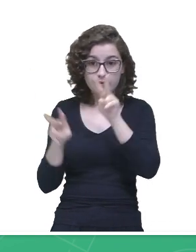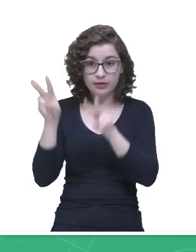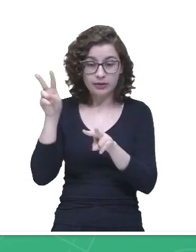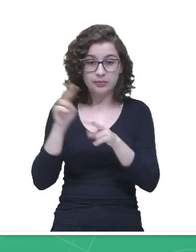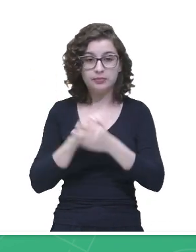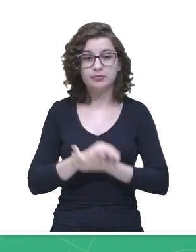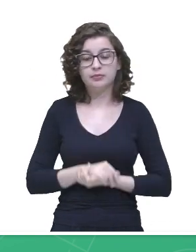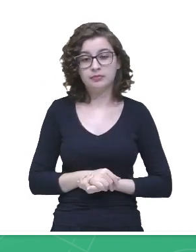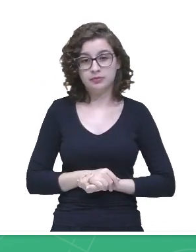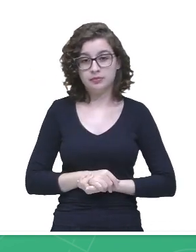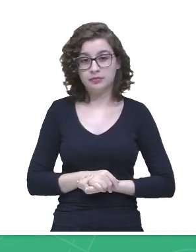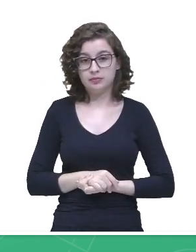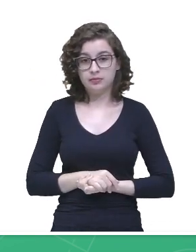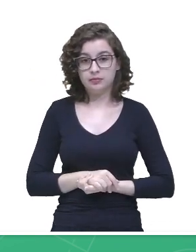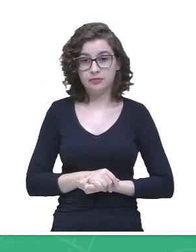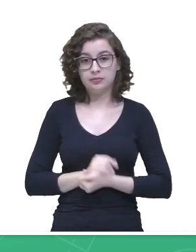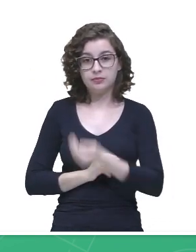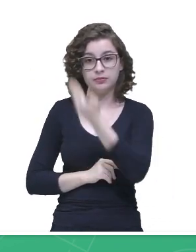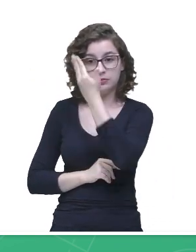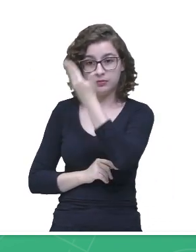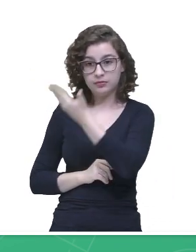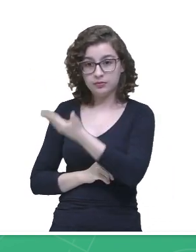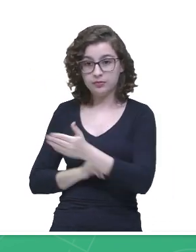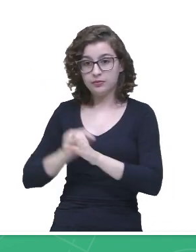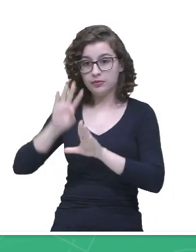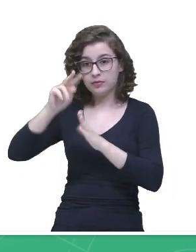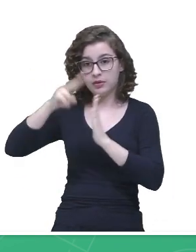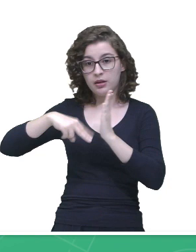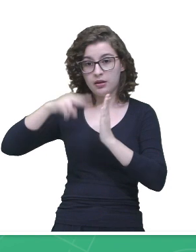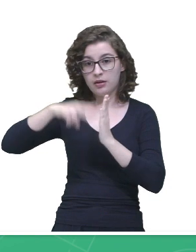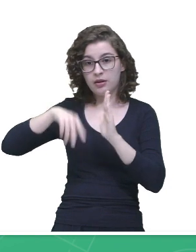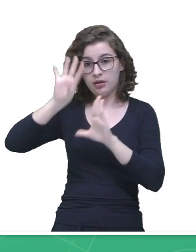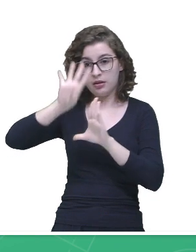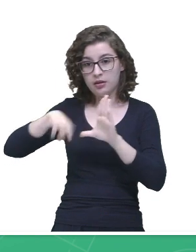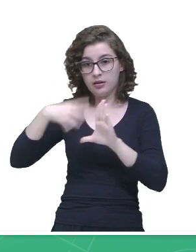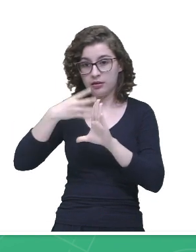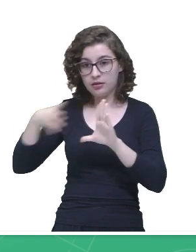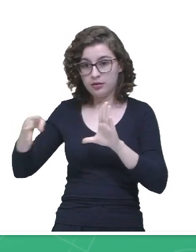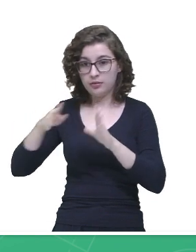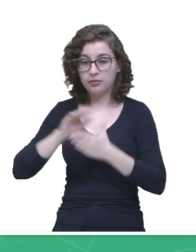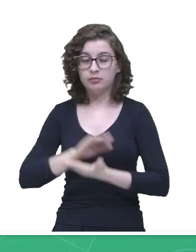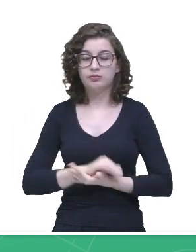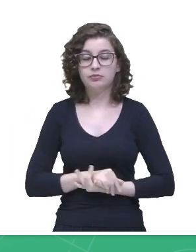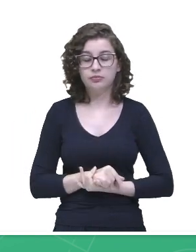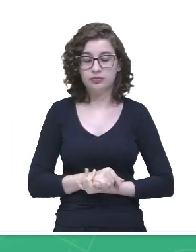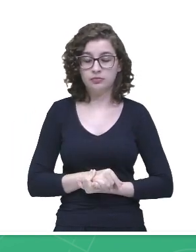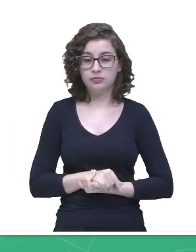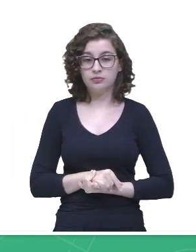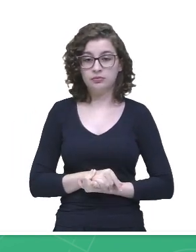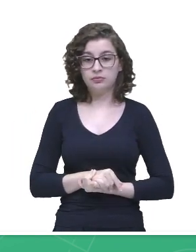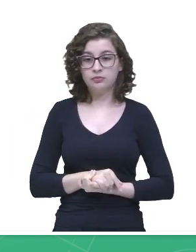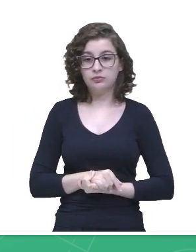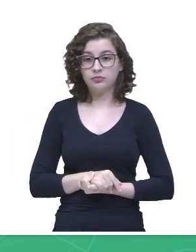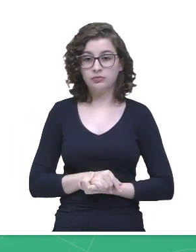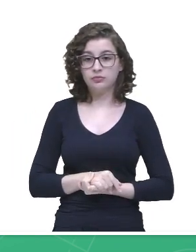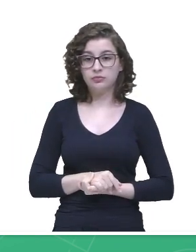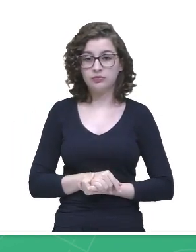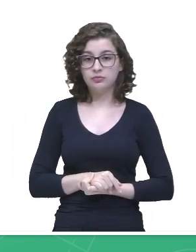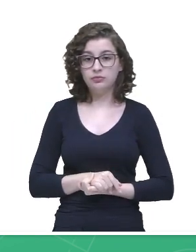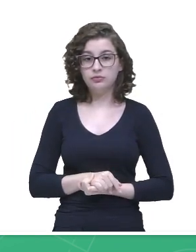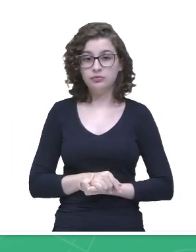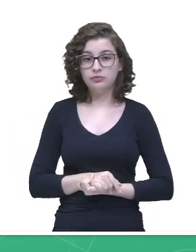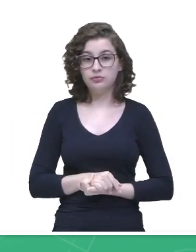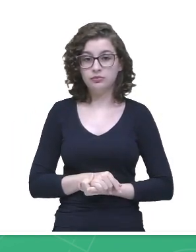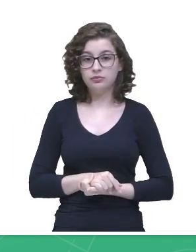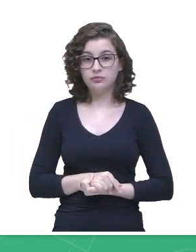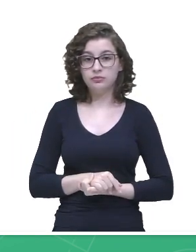no espanhol ver. Yo he visto, tú has visto, él ha visto. Nosotros hemos visto, vosotros